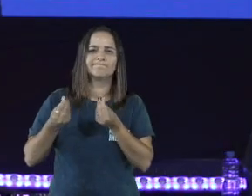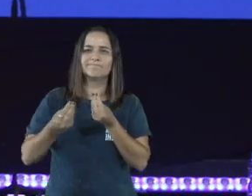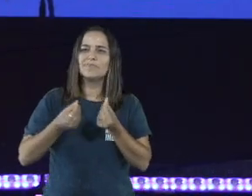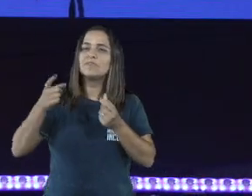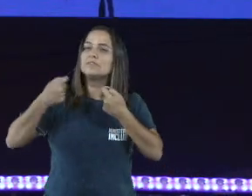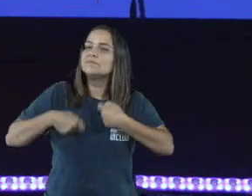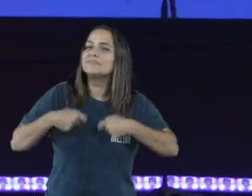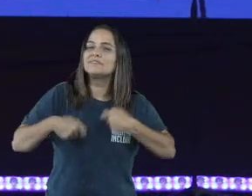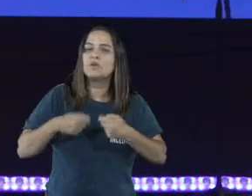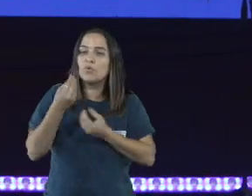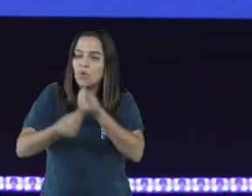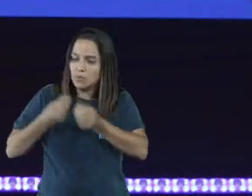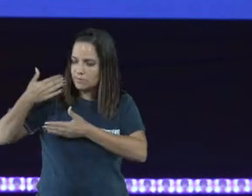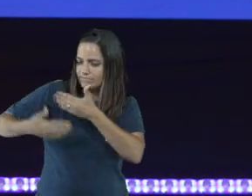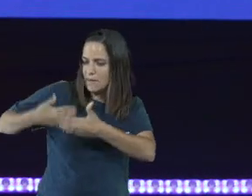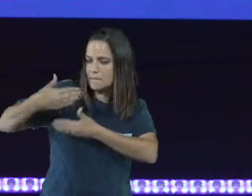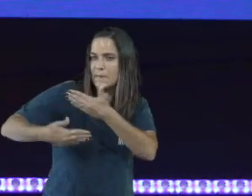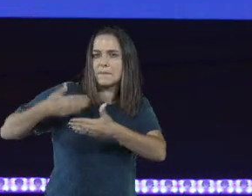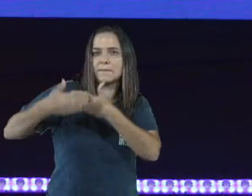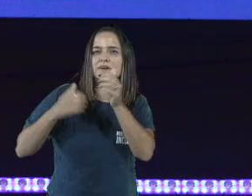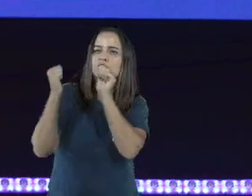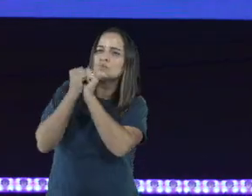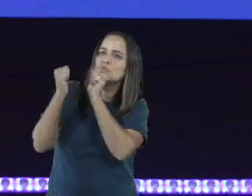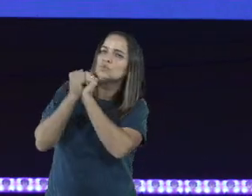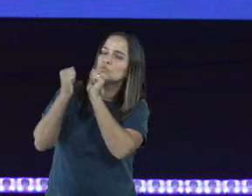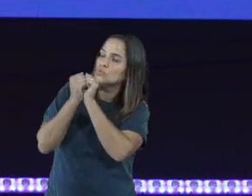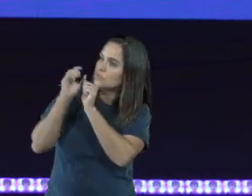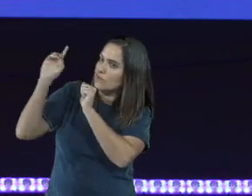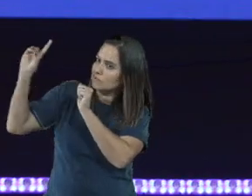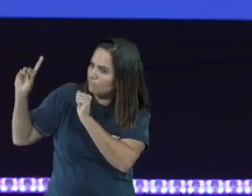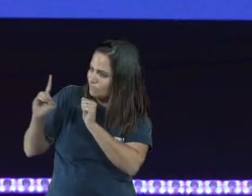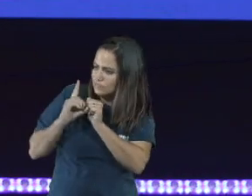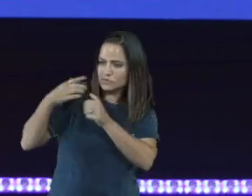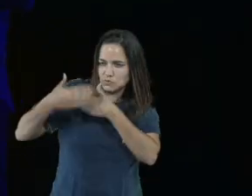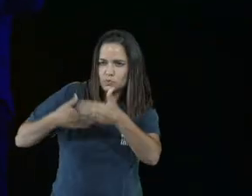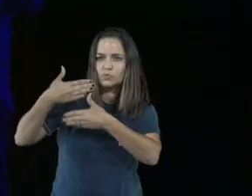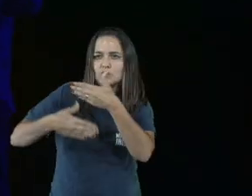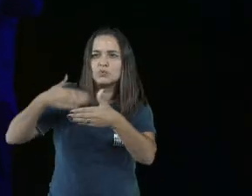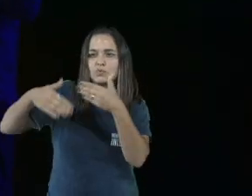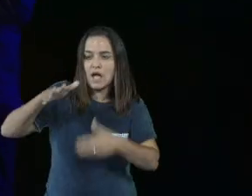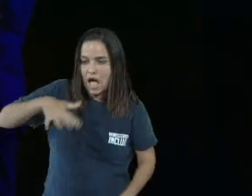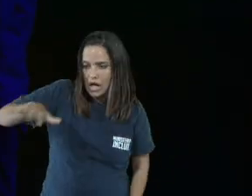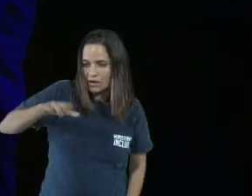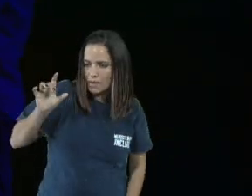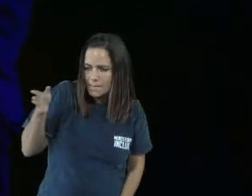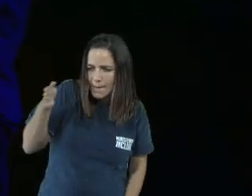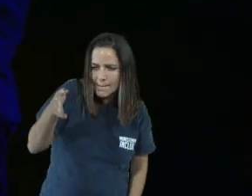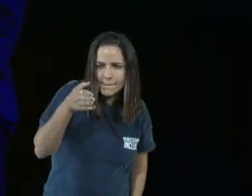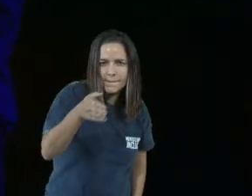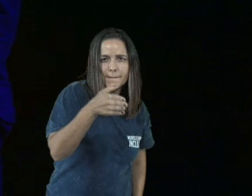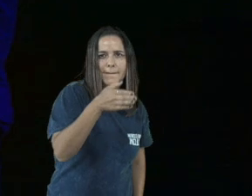vivência com Deus o seu potencial com Deus o seu alcance ministerial a sua qualidade como servo